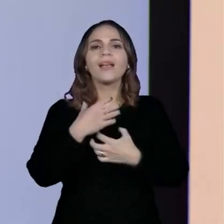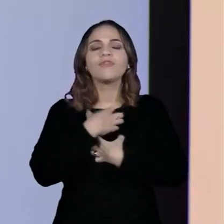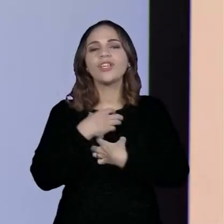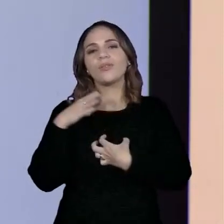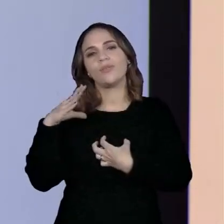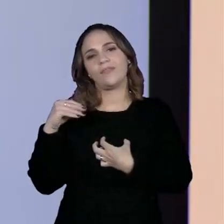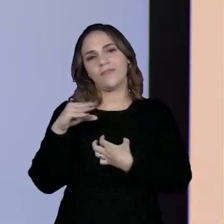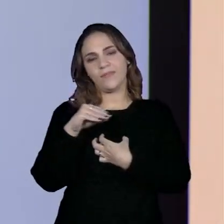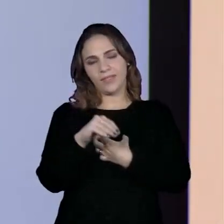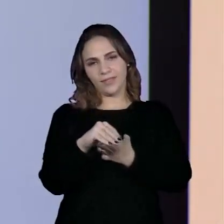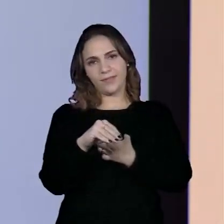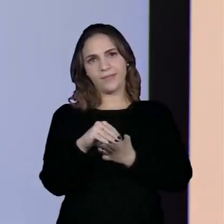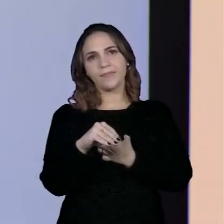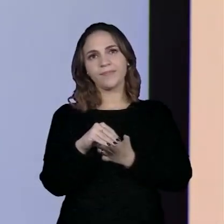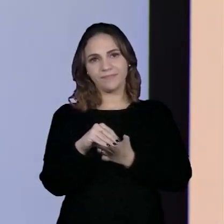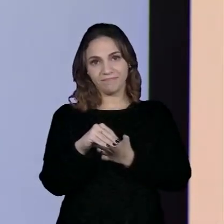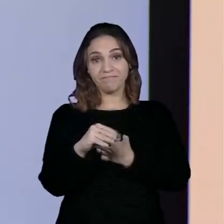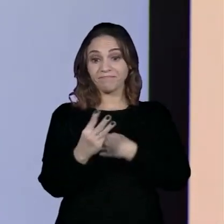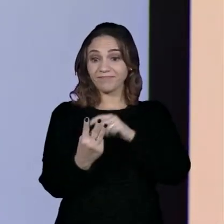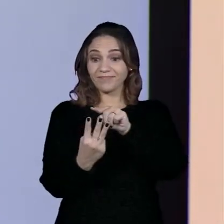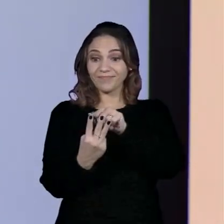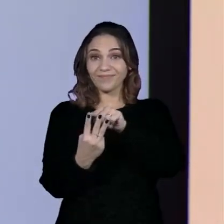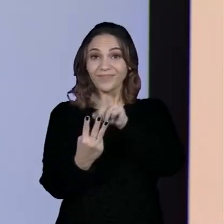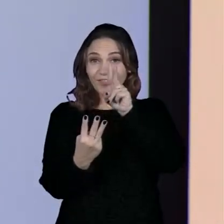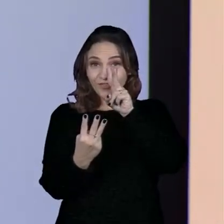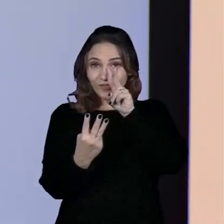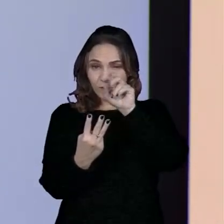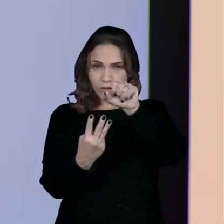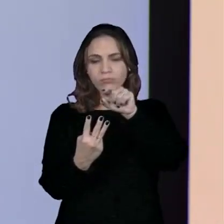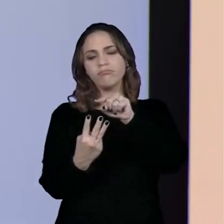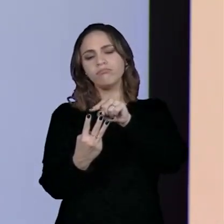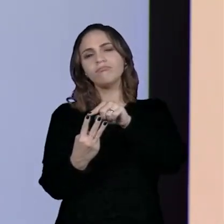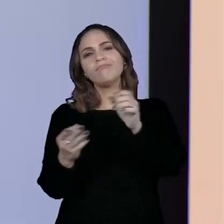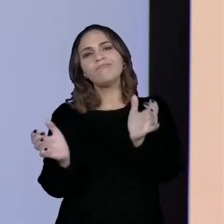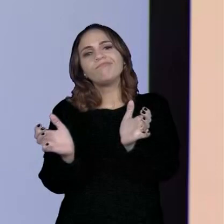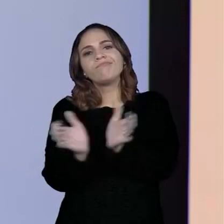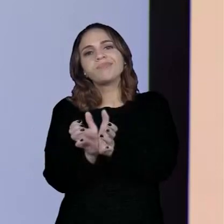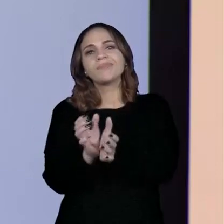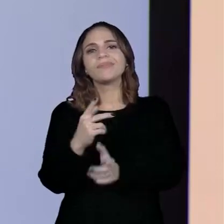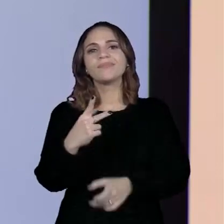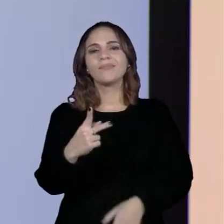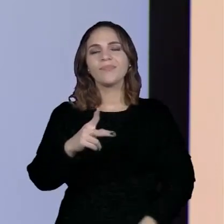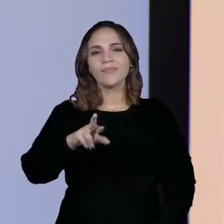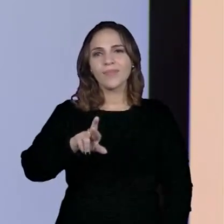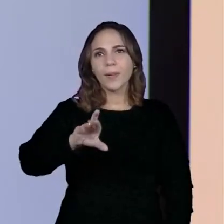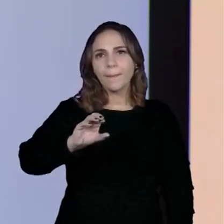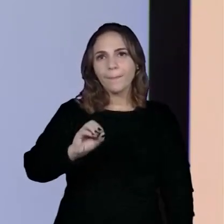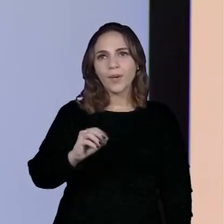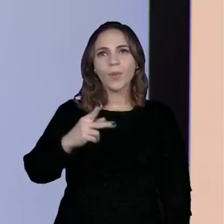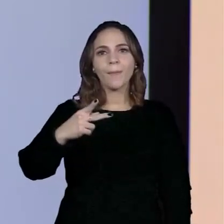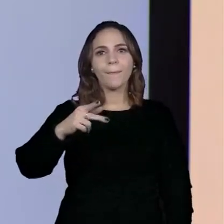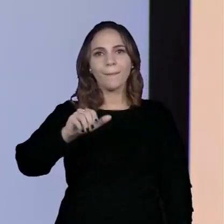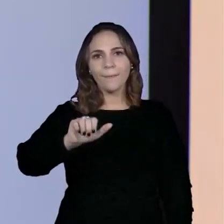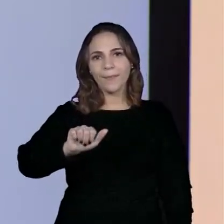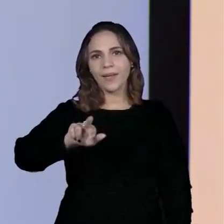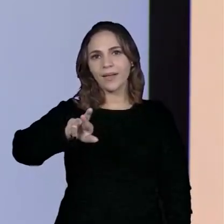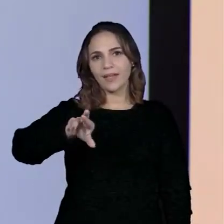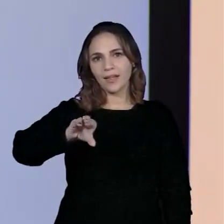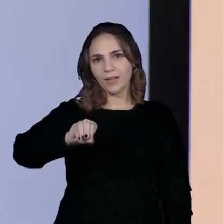última, não é a penúltima, mas é a antepenúltima sílaba. Se esta